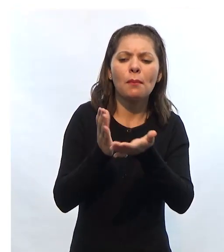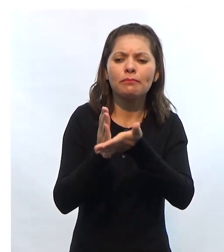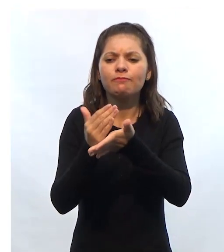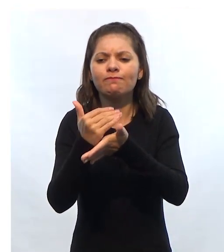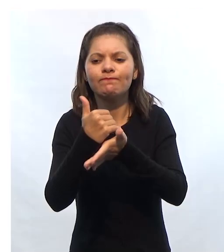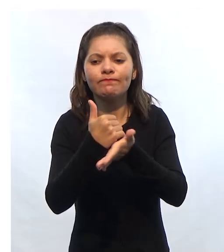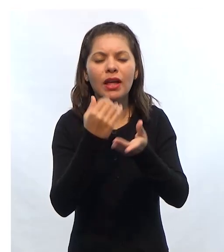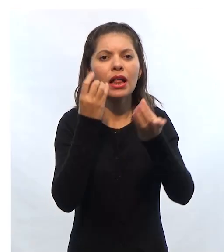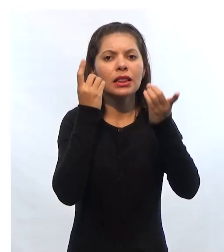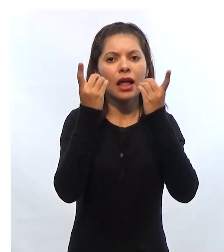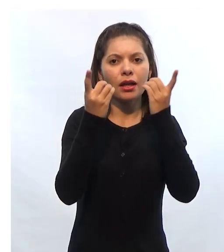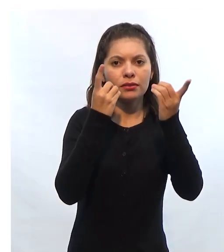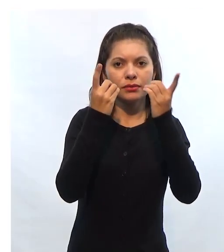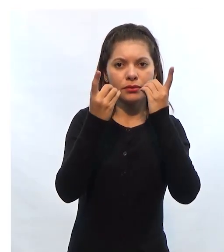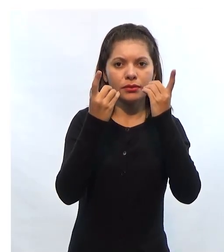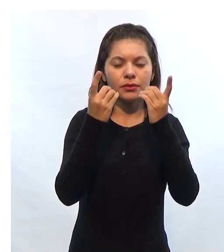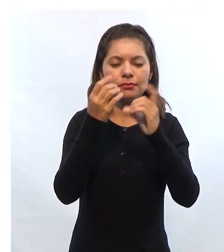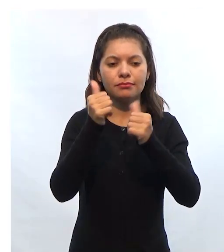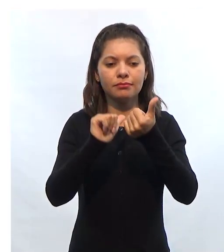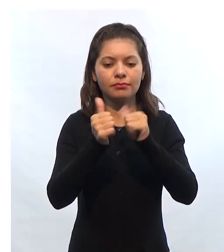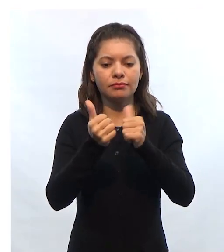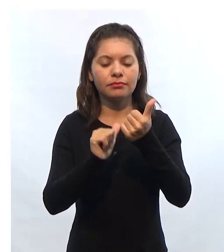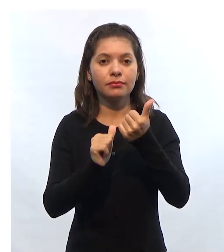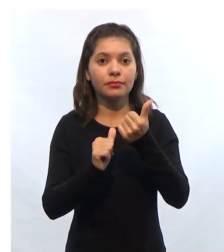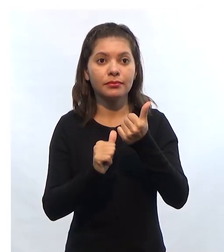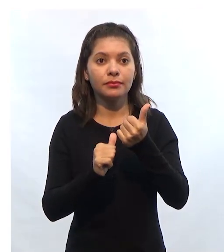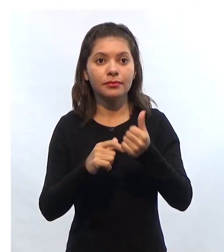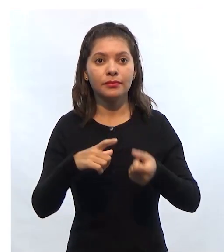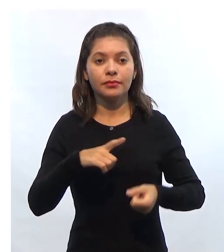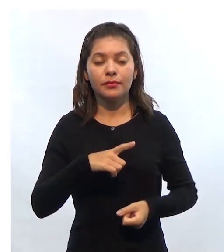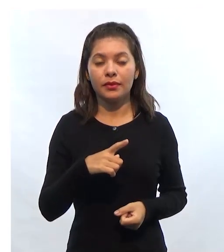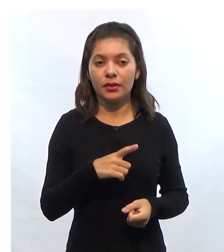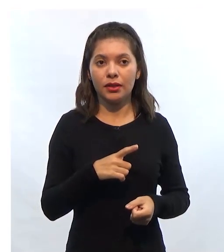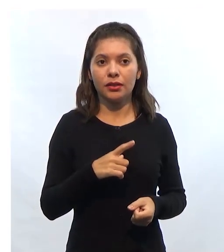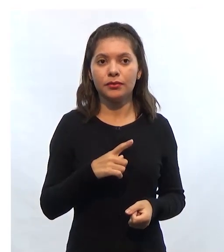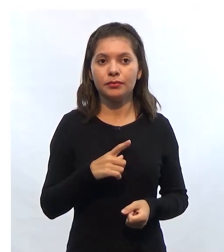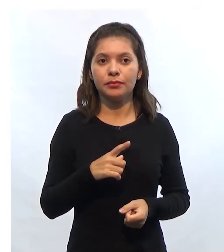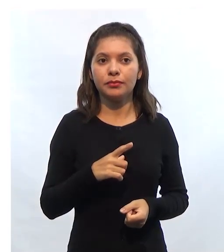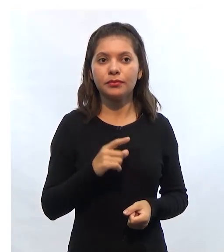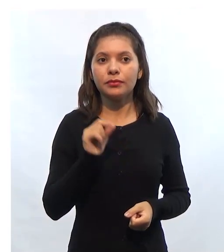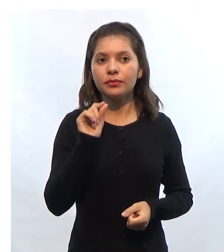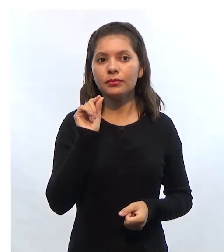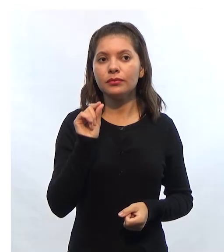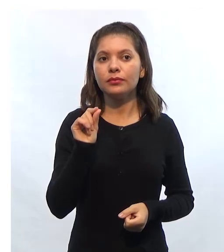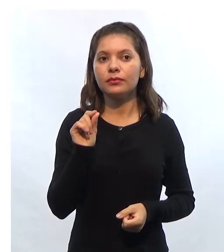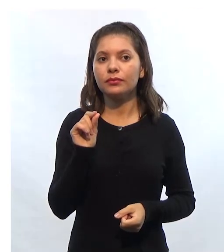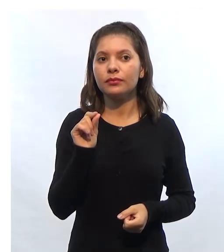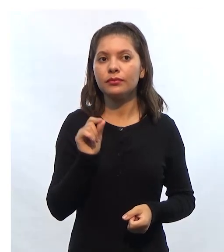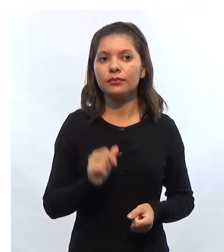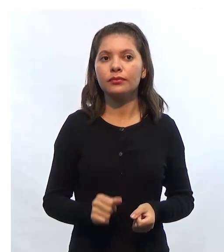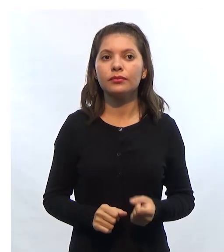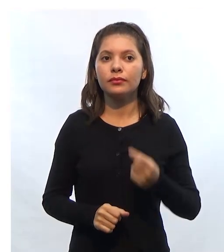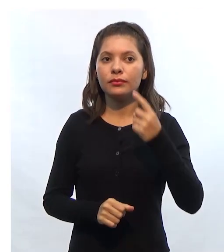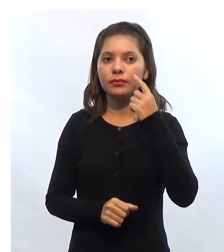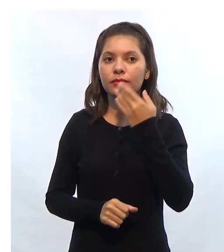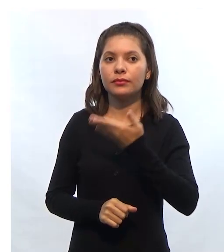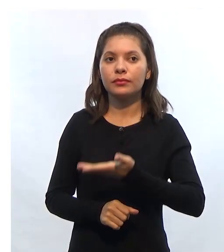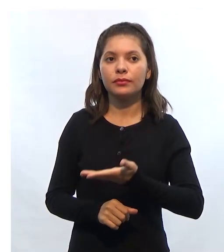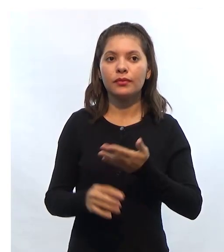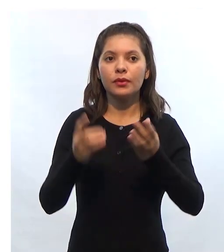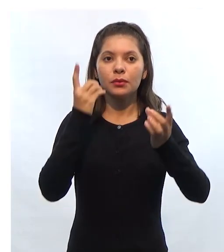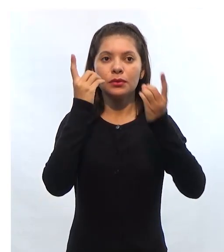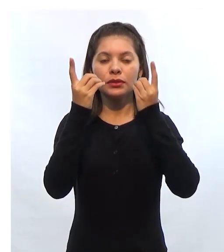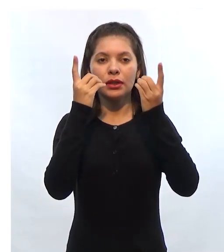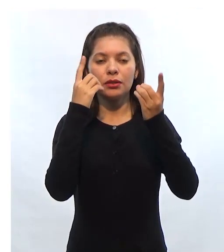que ele vai coletar dados para analisar o mercado? Então, a gente tem, isso serve para qualquer tipo de pesquisa, a gente tem os